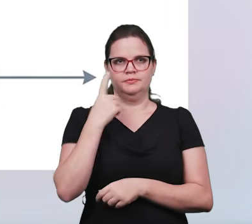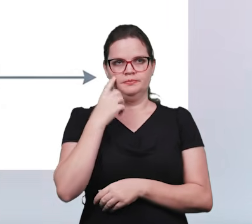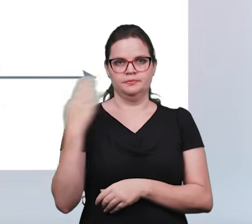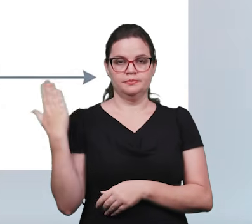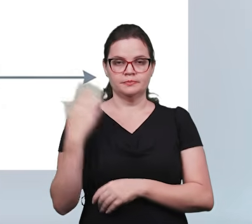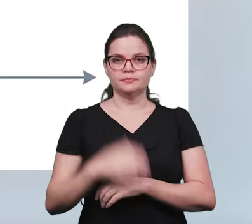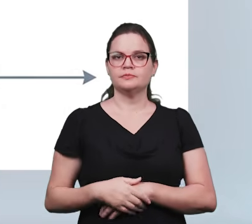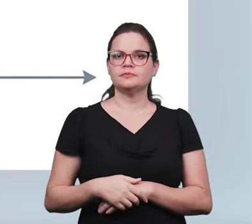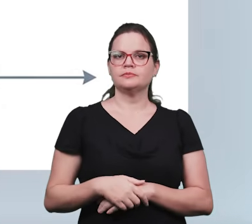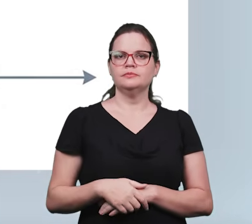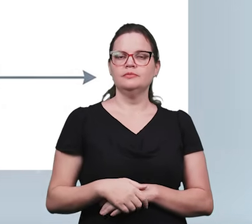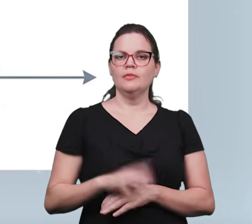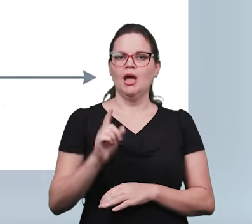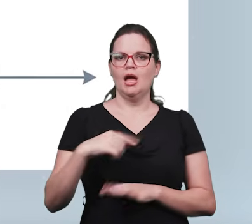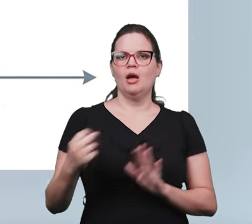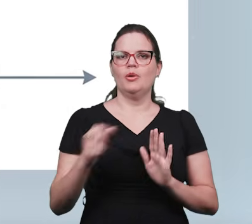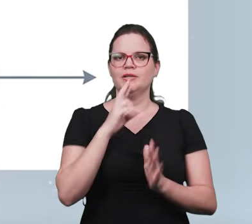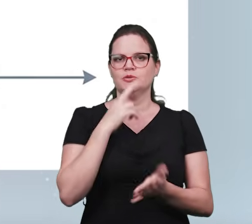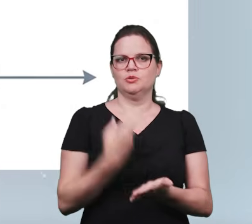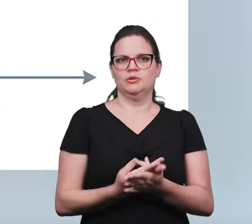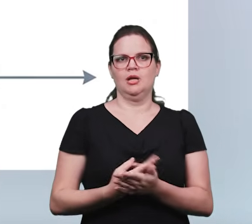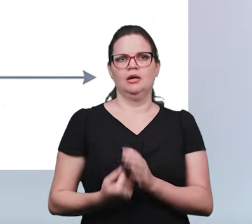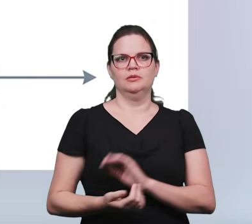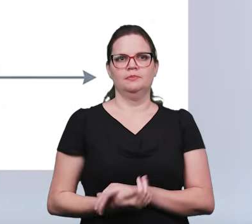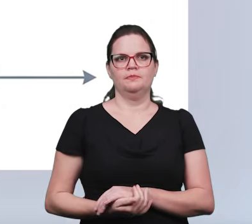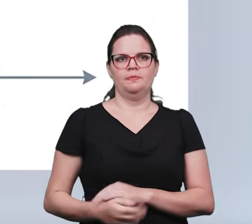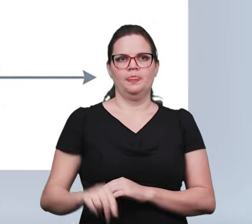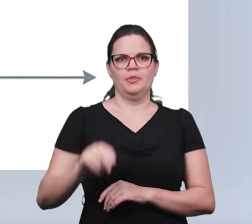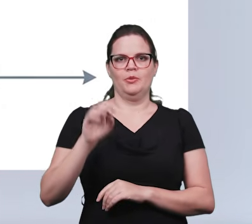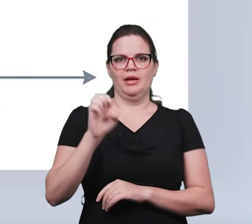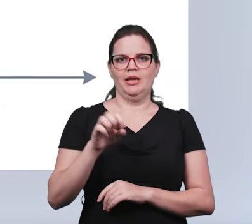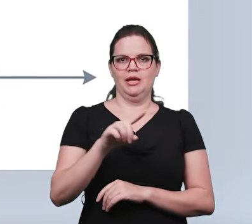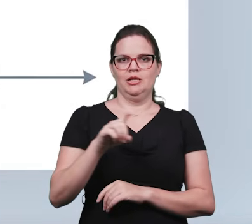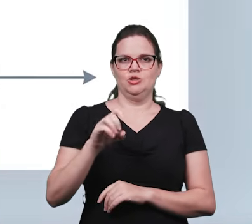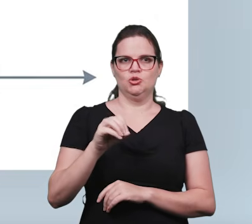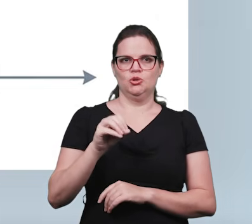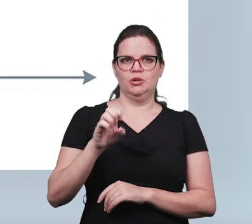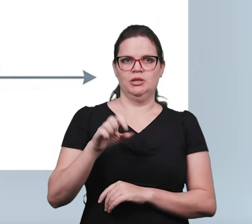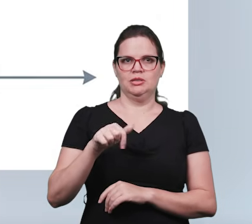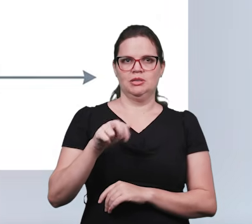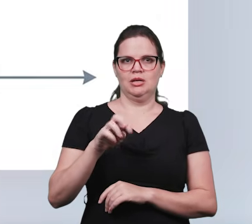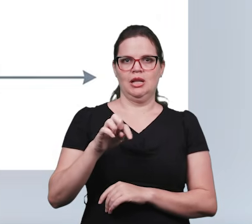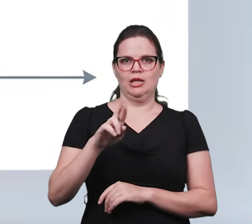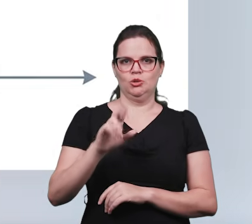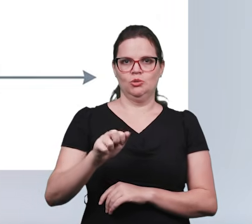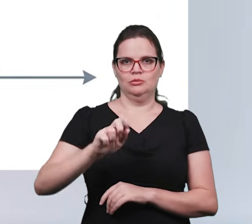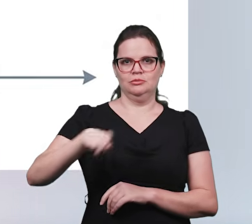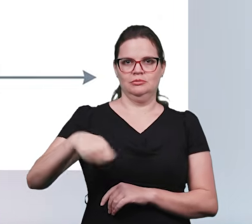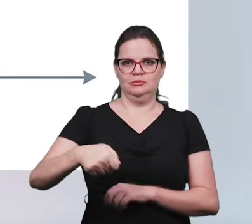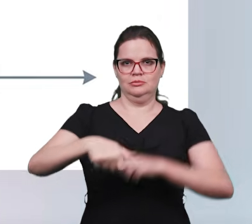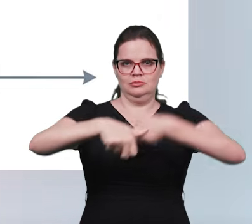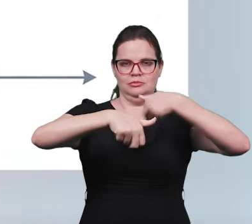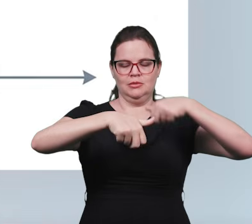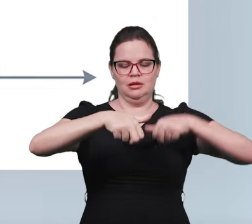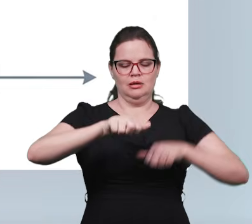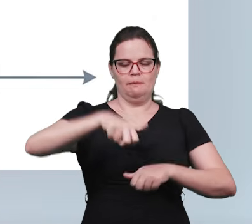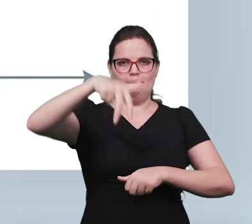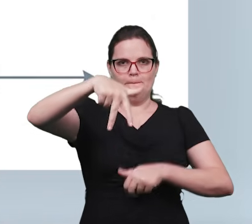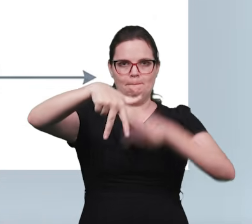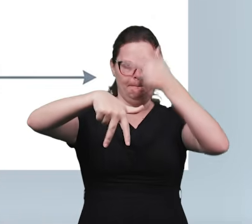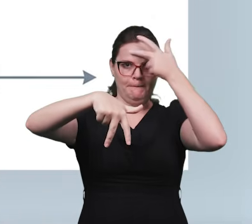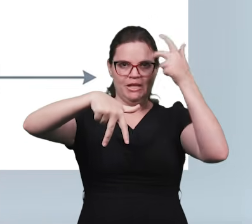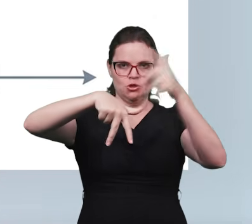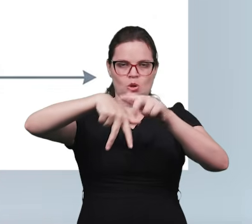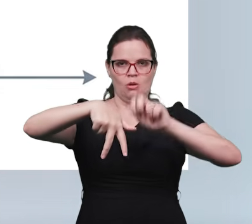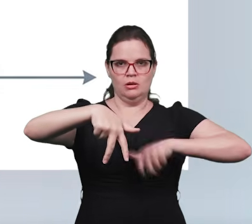causado no meio, né? O impacto do exoesqueleto é um impacto muito alto e muito importante, porque a gente pega uma